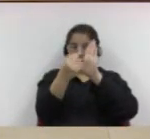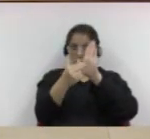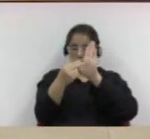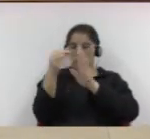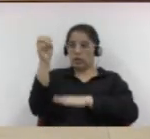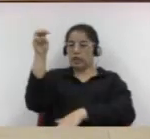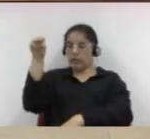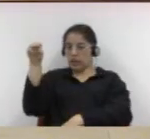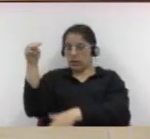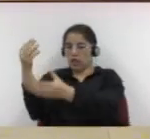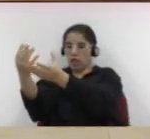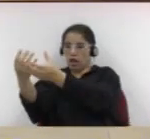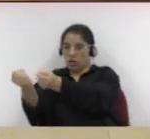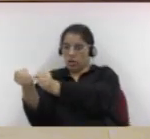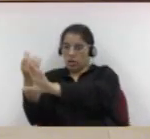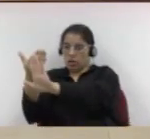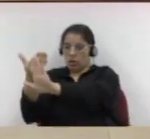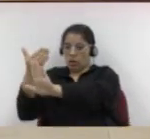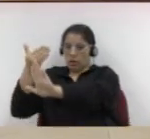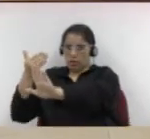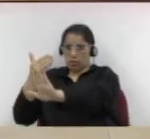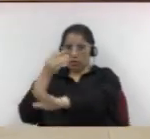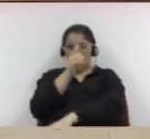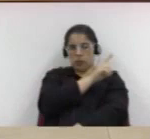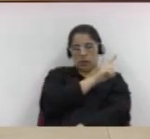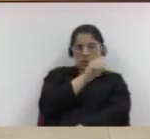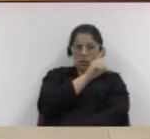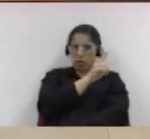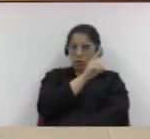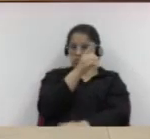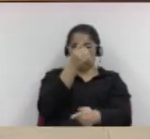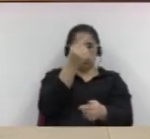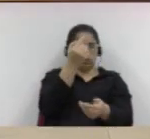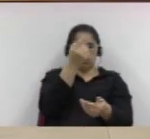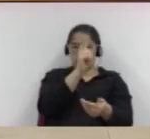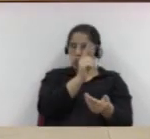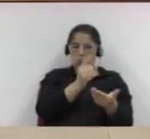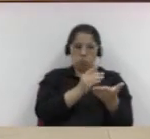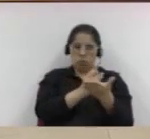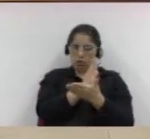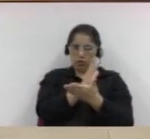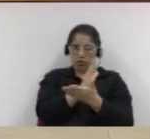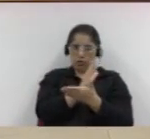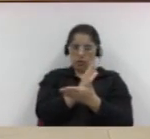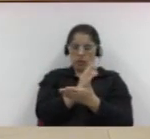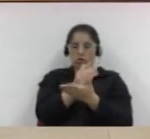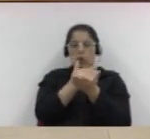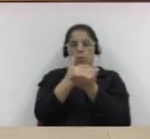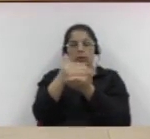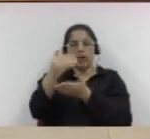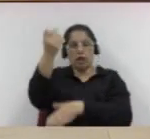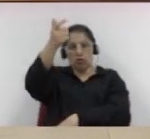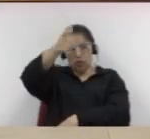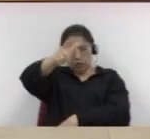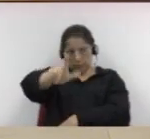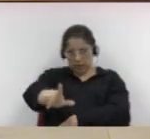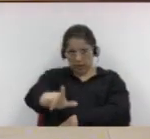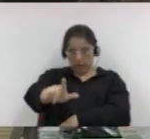sim aceita, o não não aceita. Ao primeiro secretário para a chamada dos